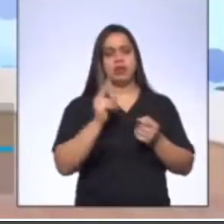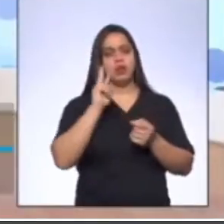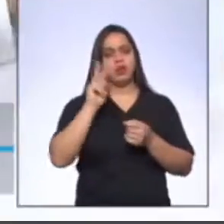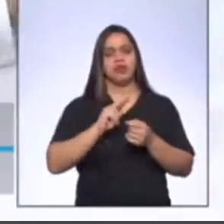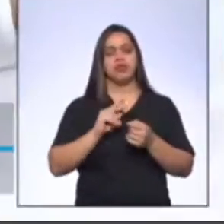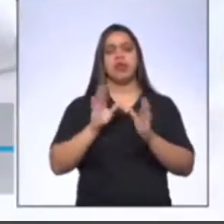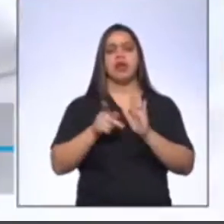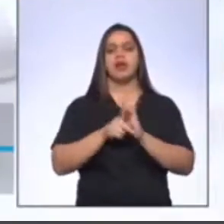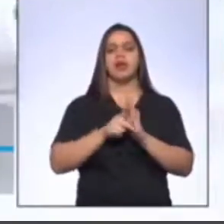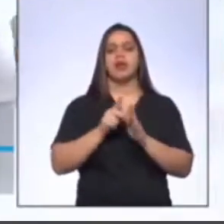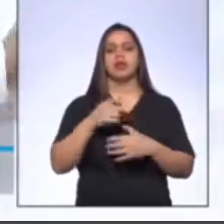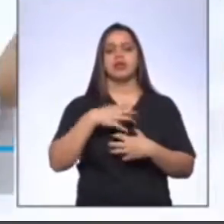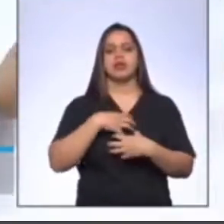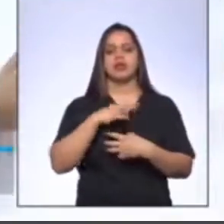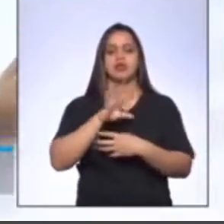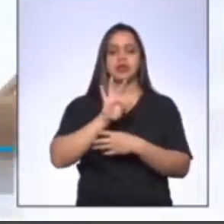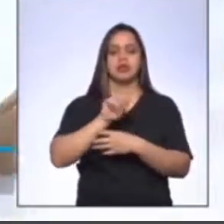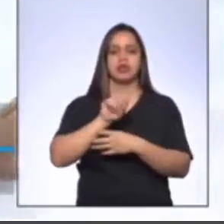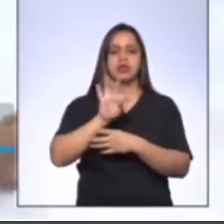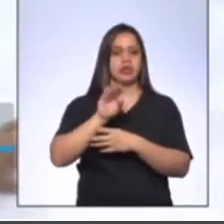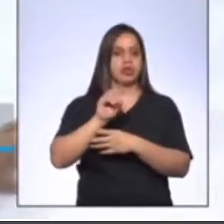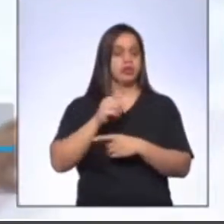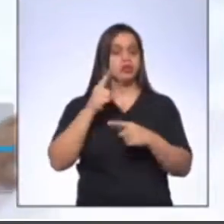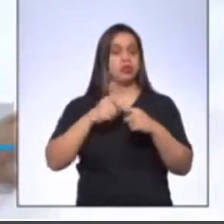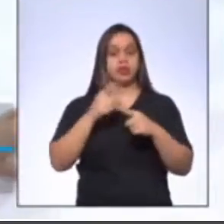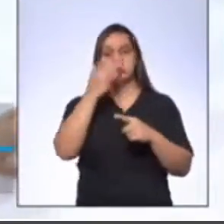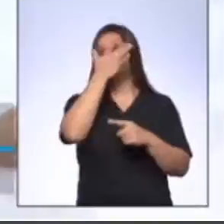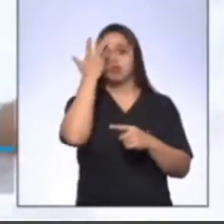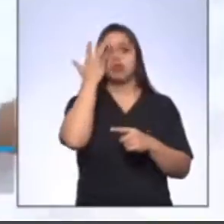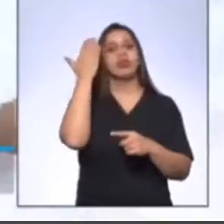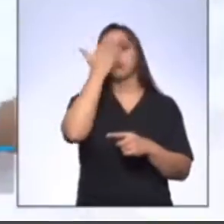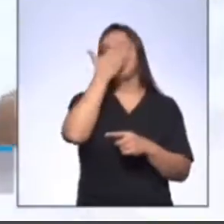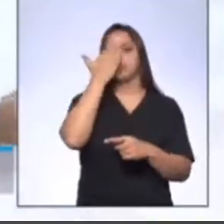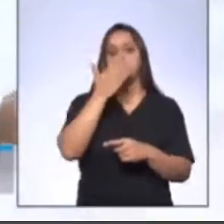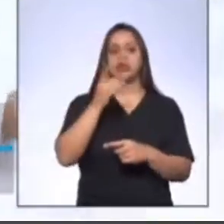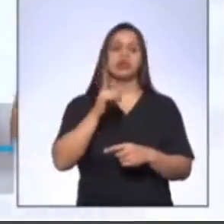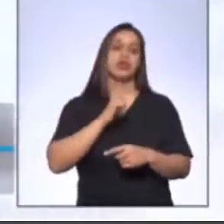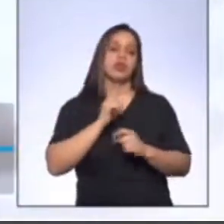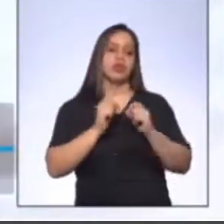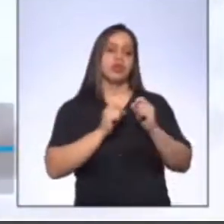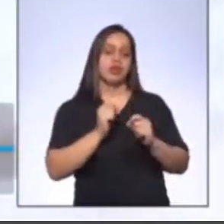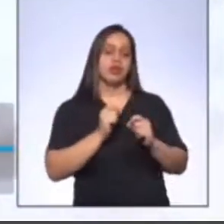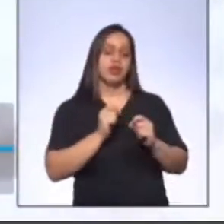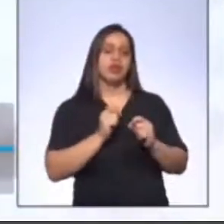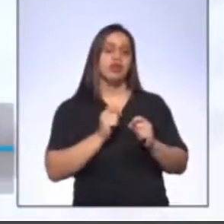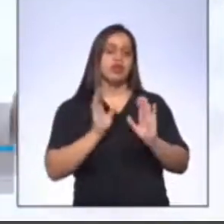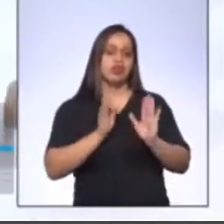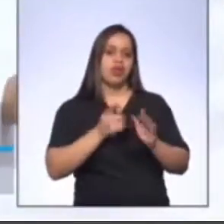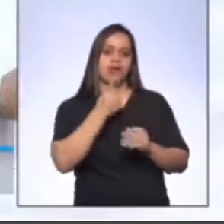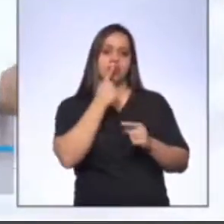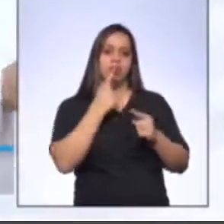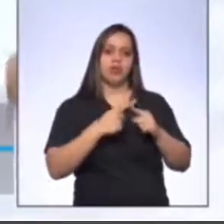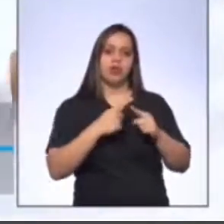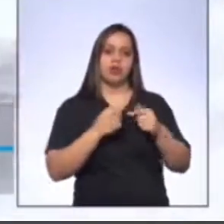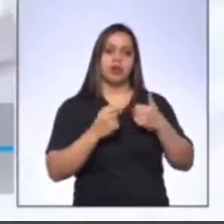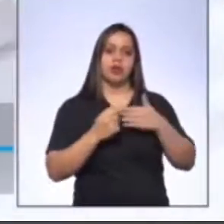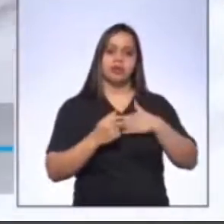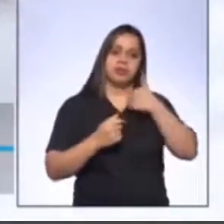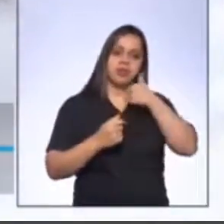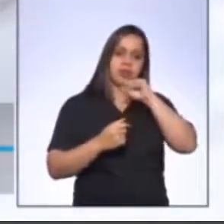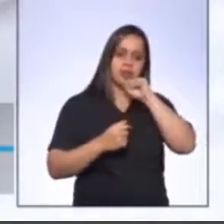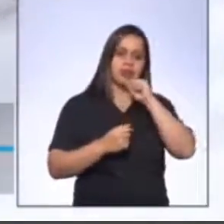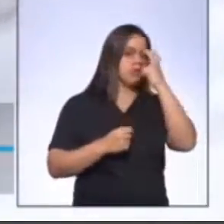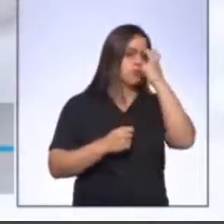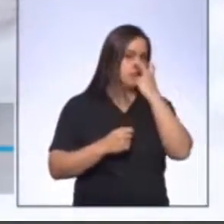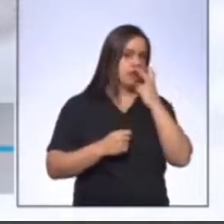aqui é o meu tá tudo é a pessoa que não enxerga por exemplo né eu tenho uma certa intimidade com isso que minha mãe era cega ela sempre foi